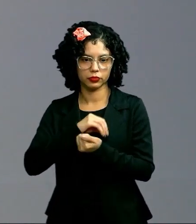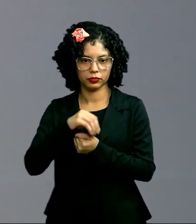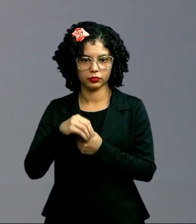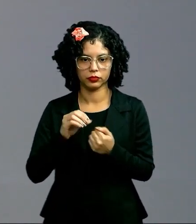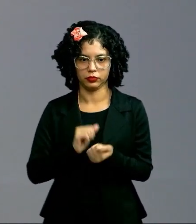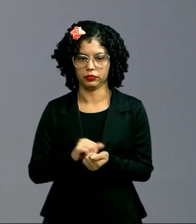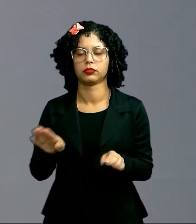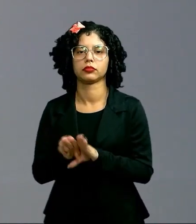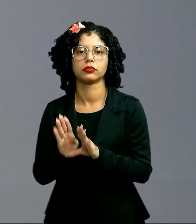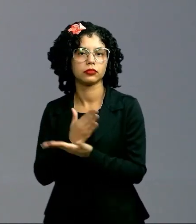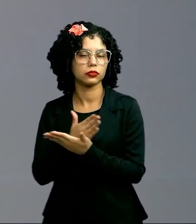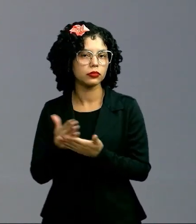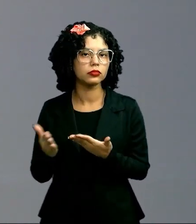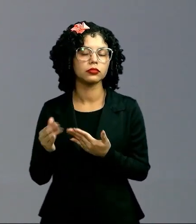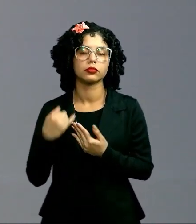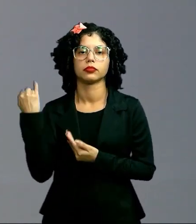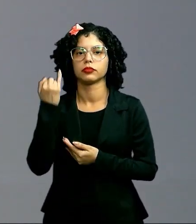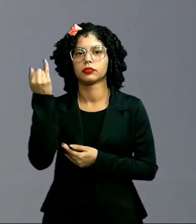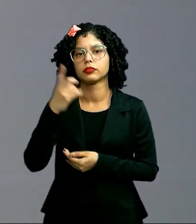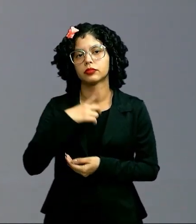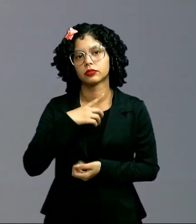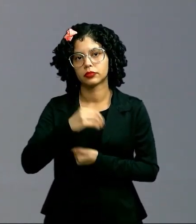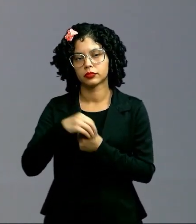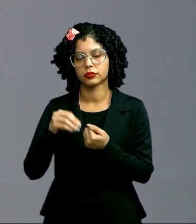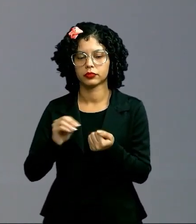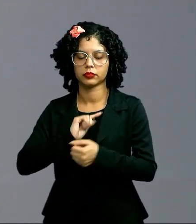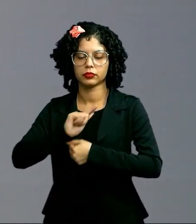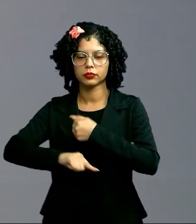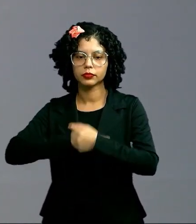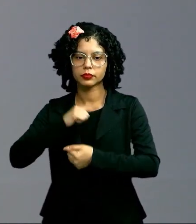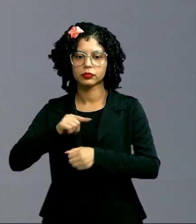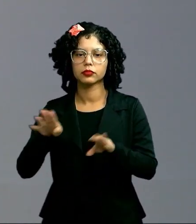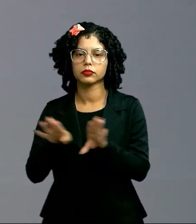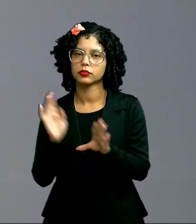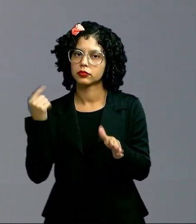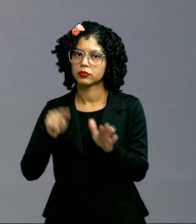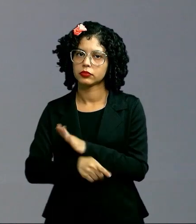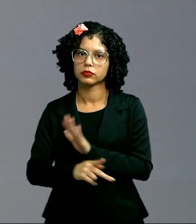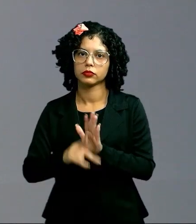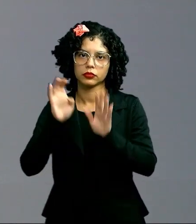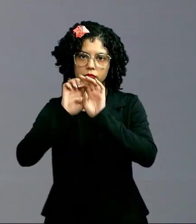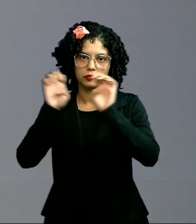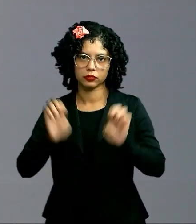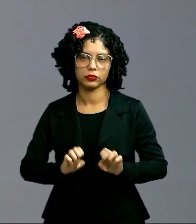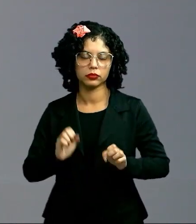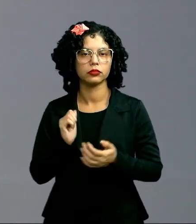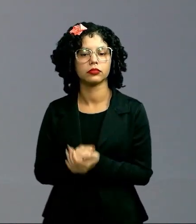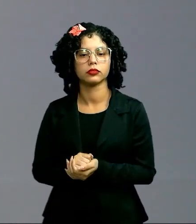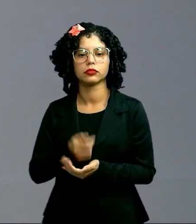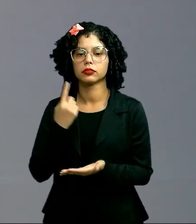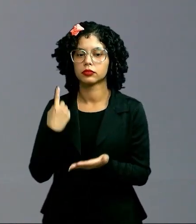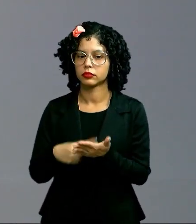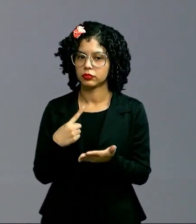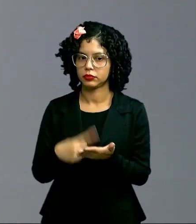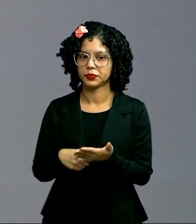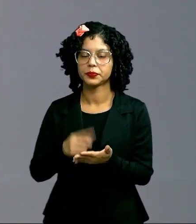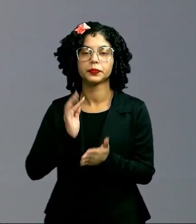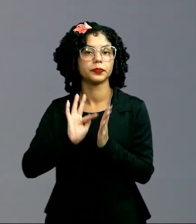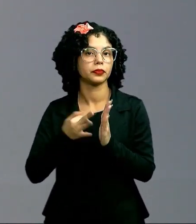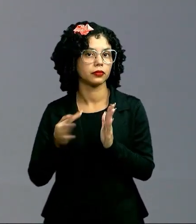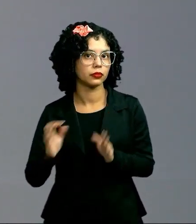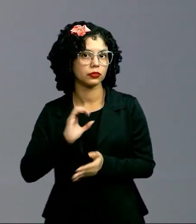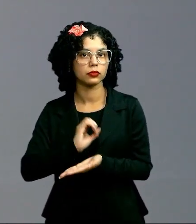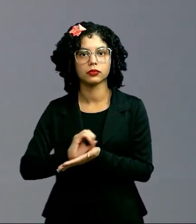é essencial que as moléculas tenham um átomo de nitrogênio dentro da sua estrutura para ela ser considerada uma